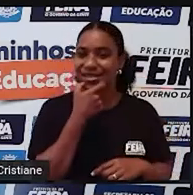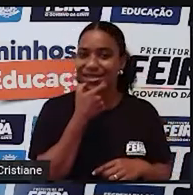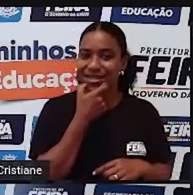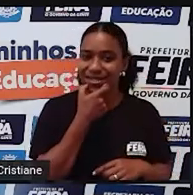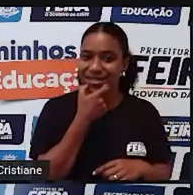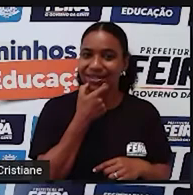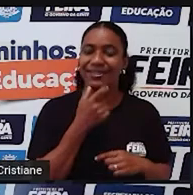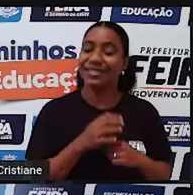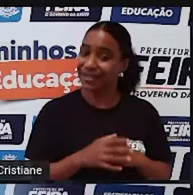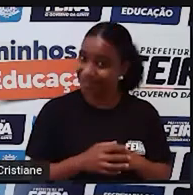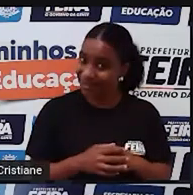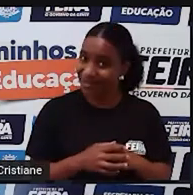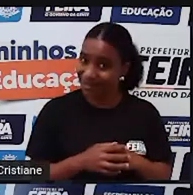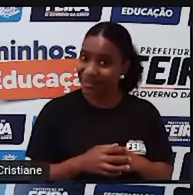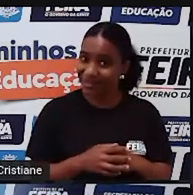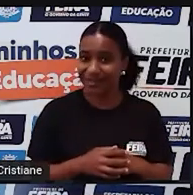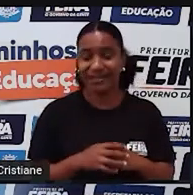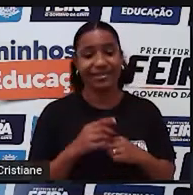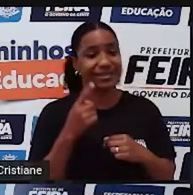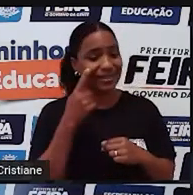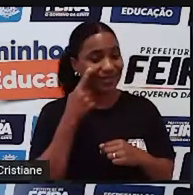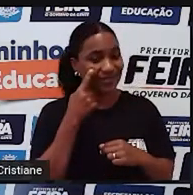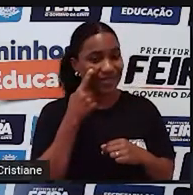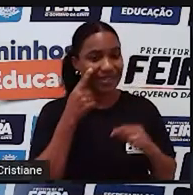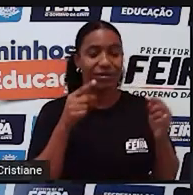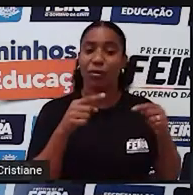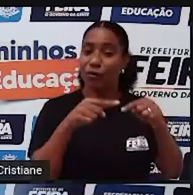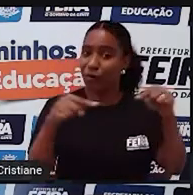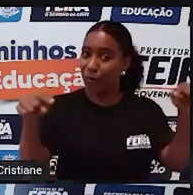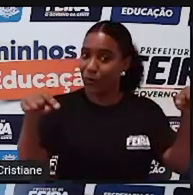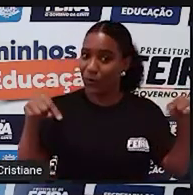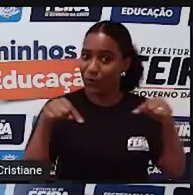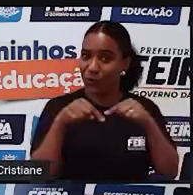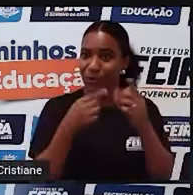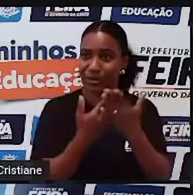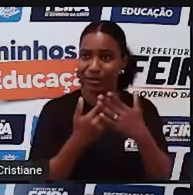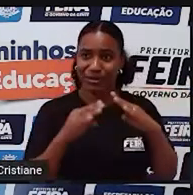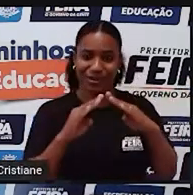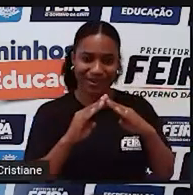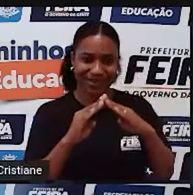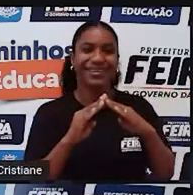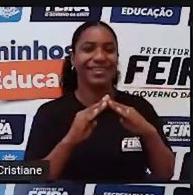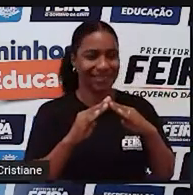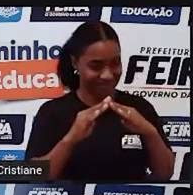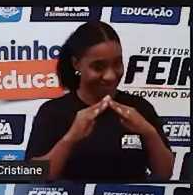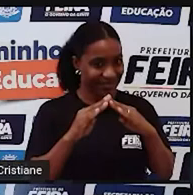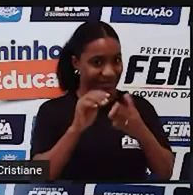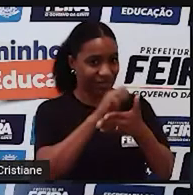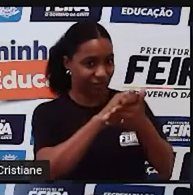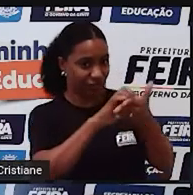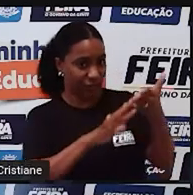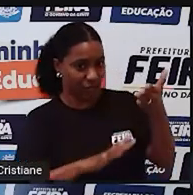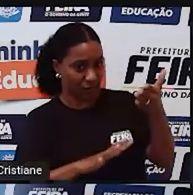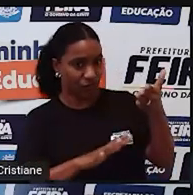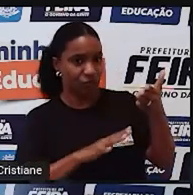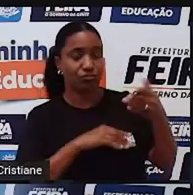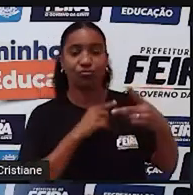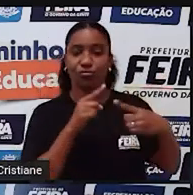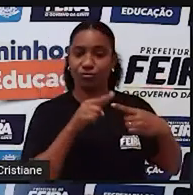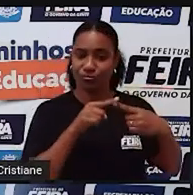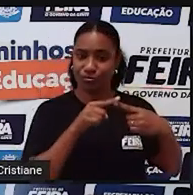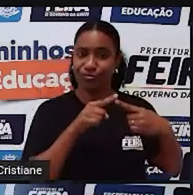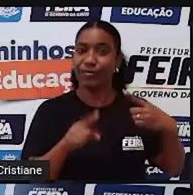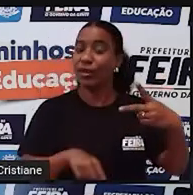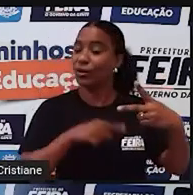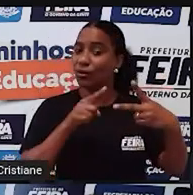realizar atividade de classe, class exercise. Quando vocês forem realizar atividade de casa,